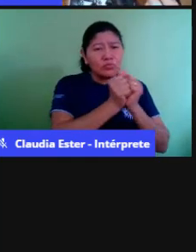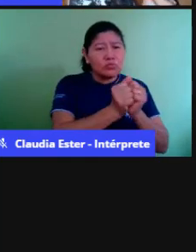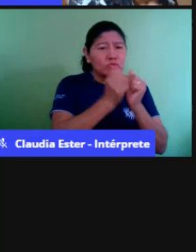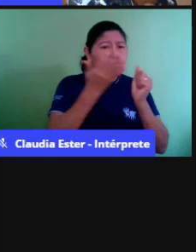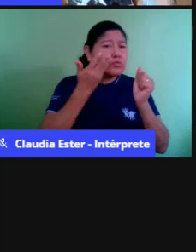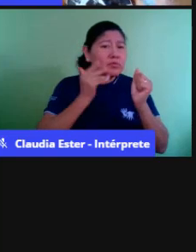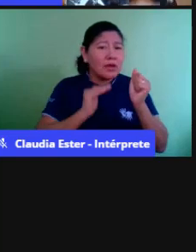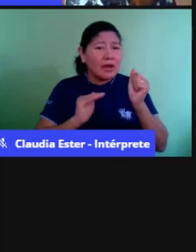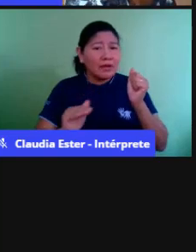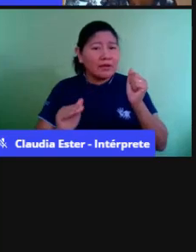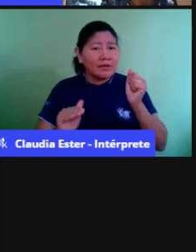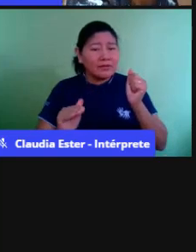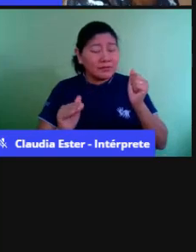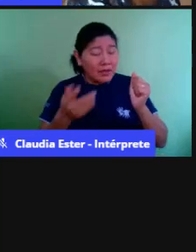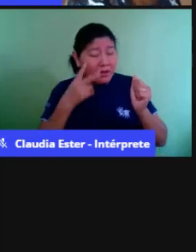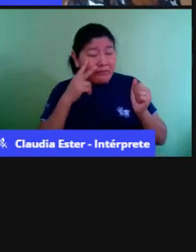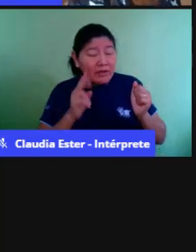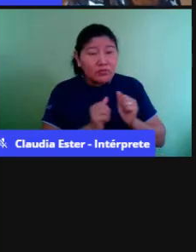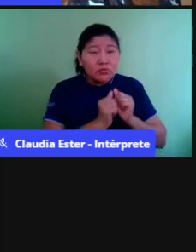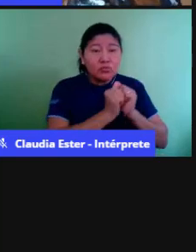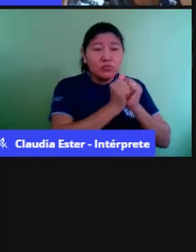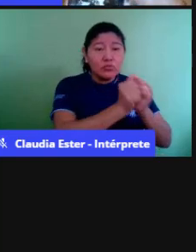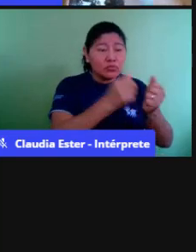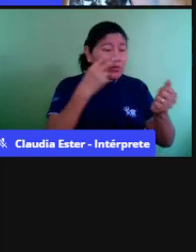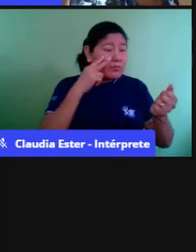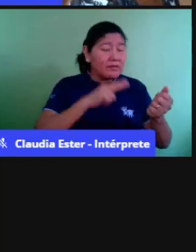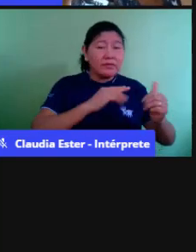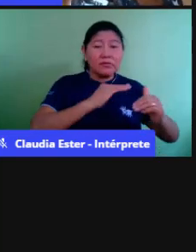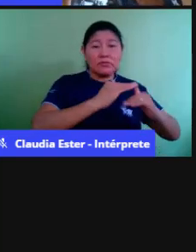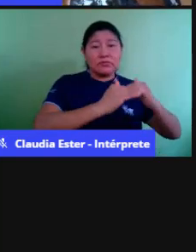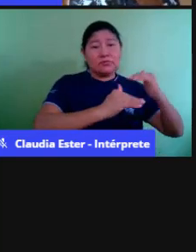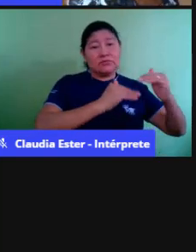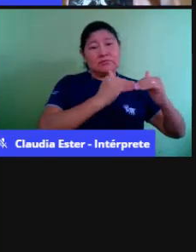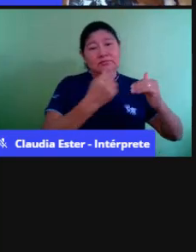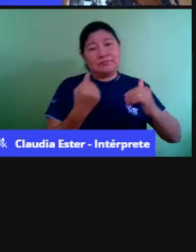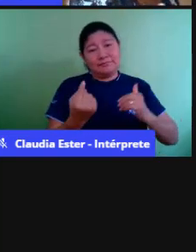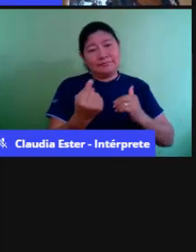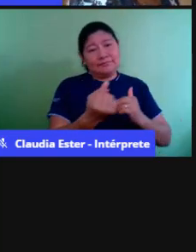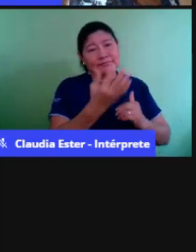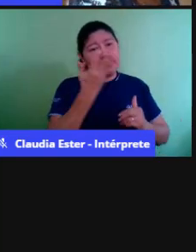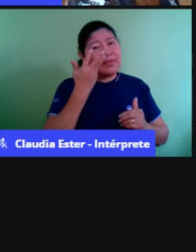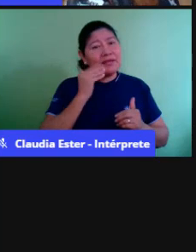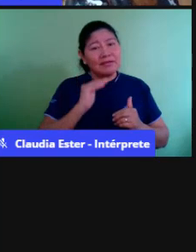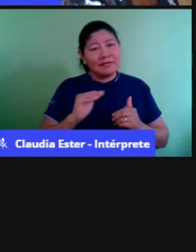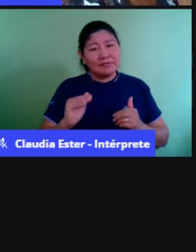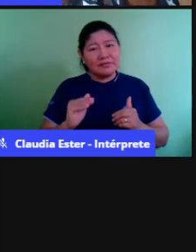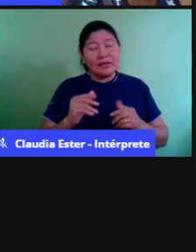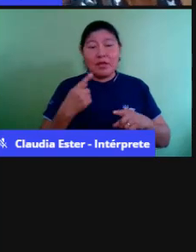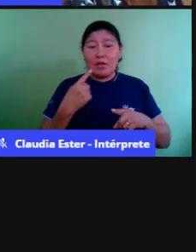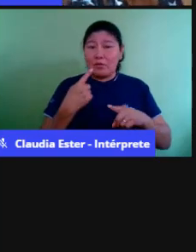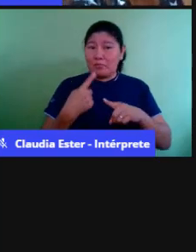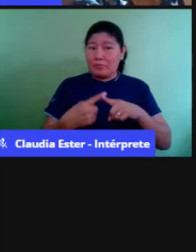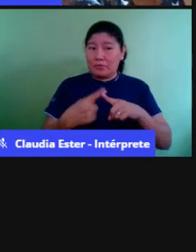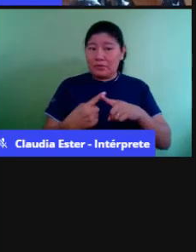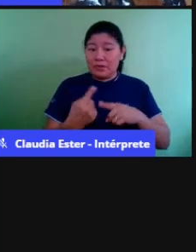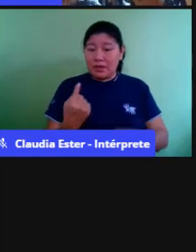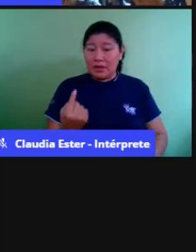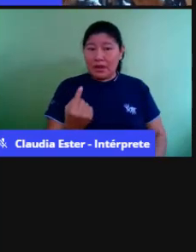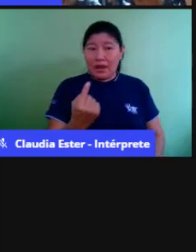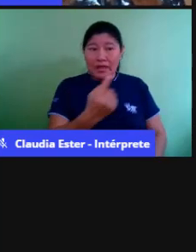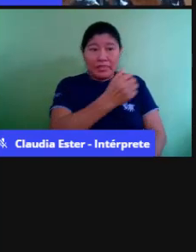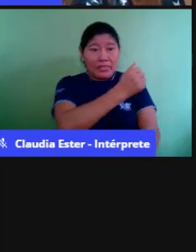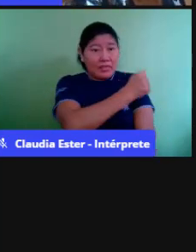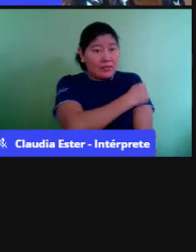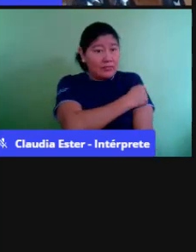precisa acompanhar o processo de cada aluno, né? Sabendo que cada um é diferente do outro, nenhum é igual ao